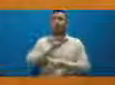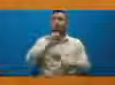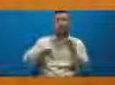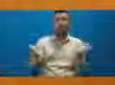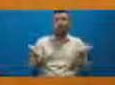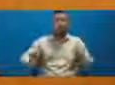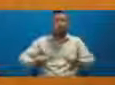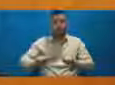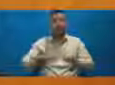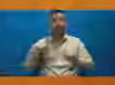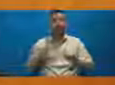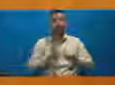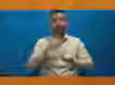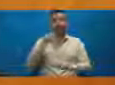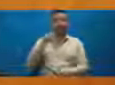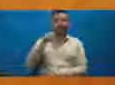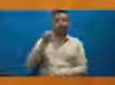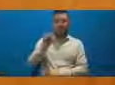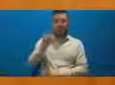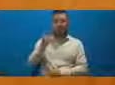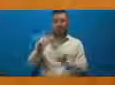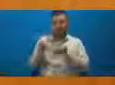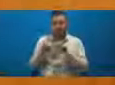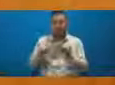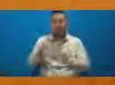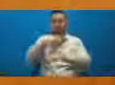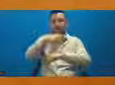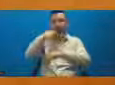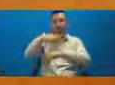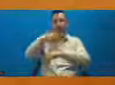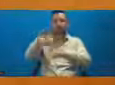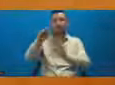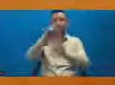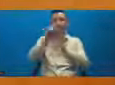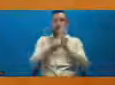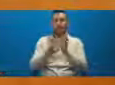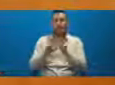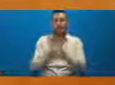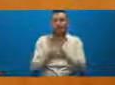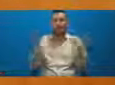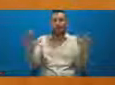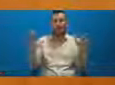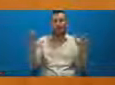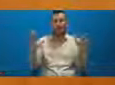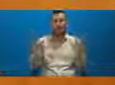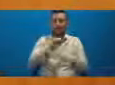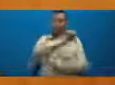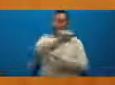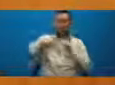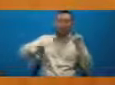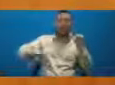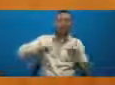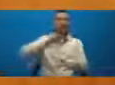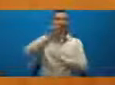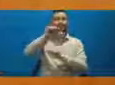é que nós do PSB queremos oferecer ao país um programa democrático revolucionário